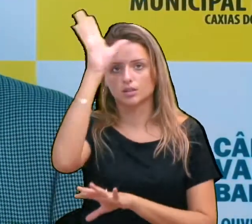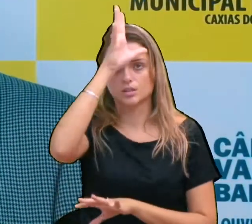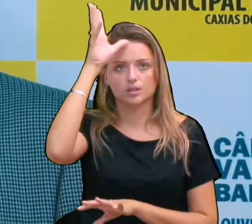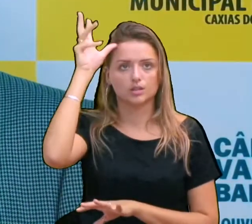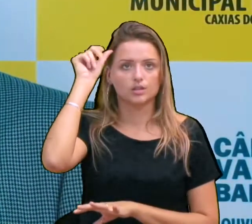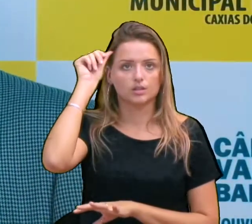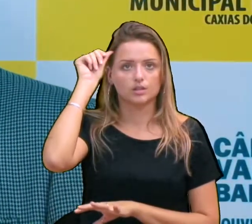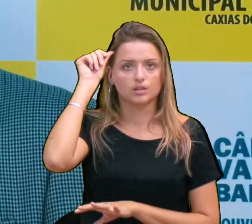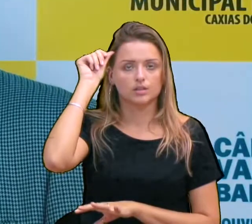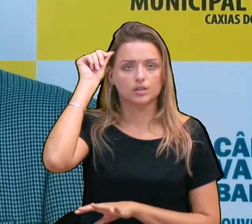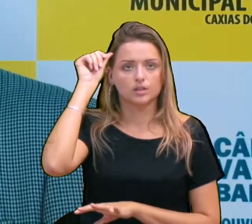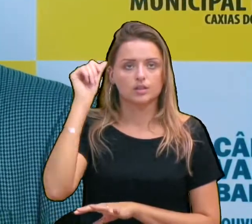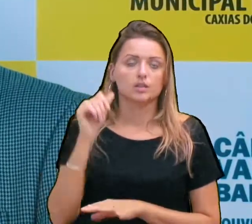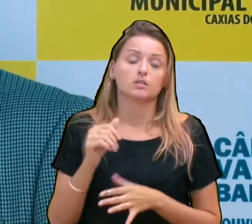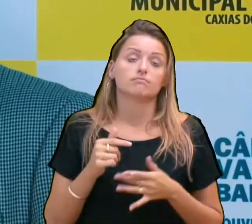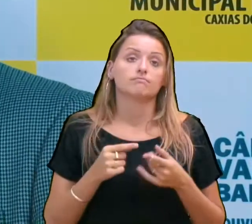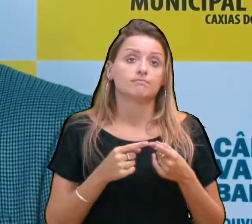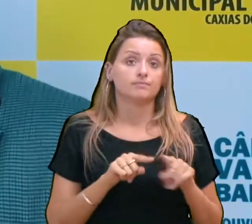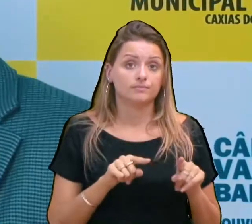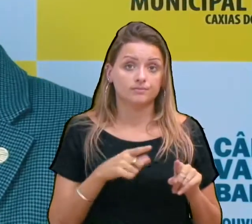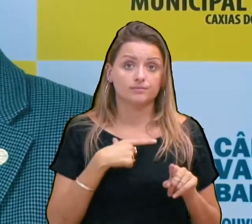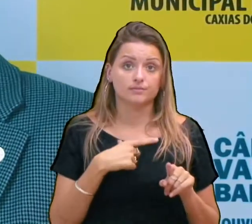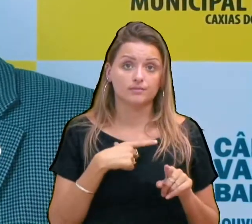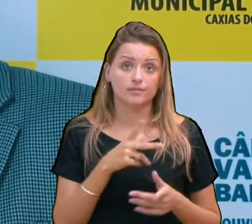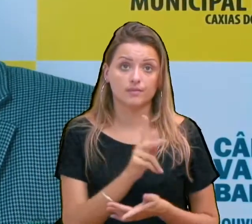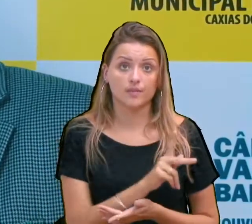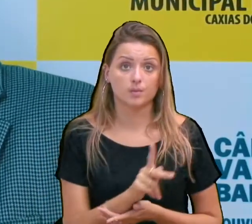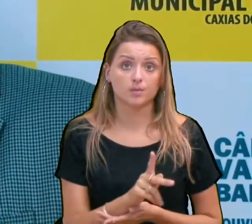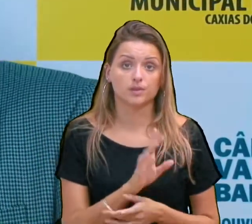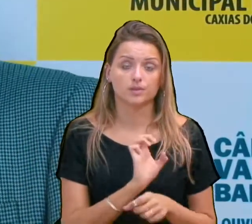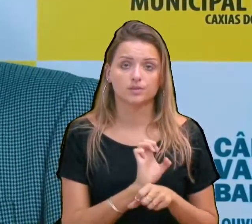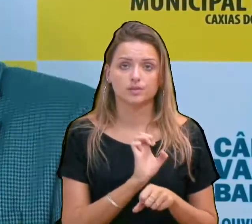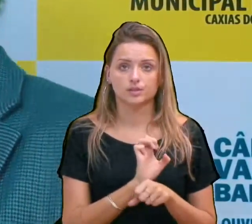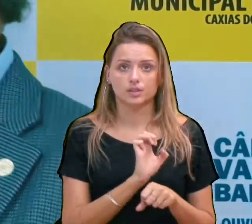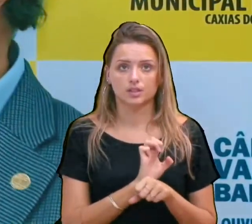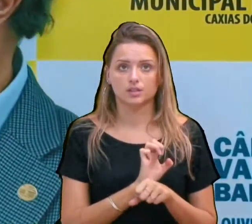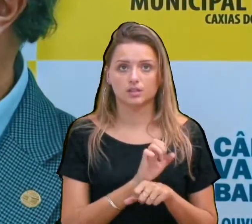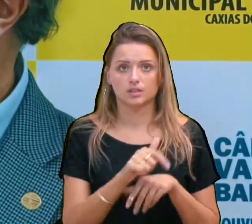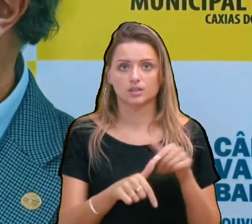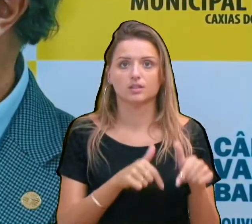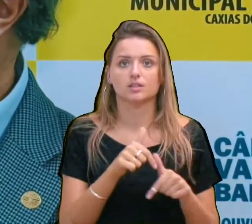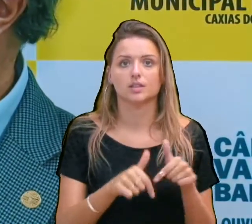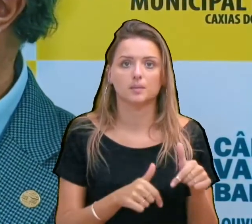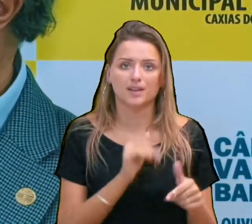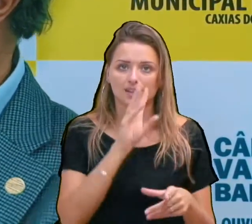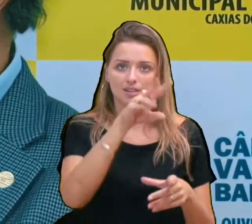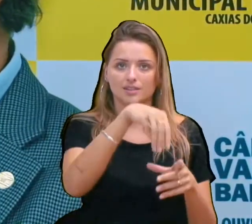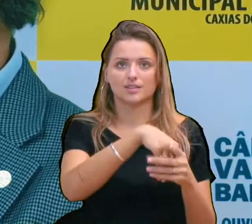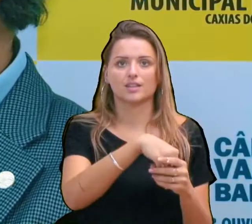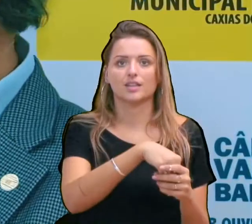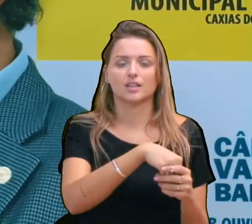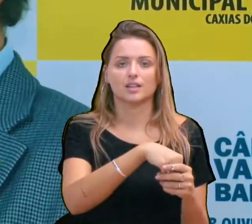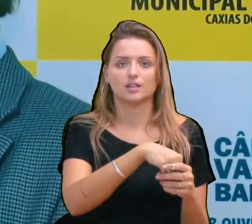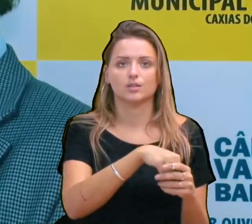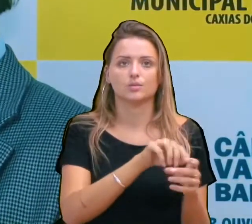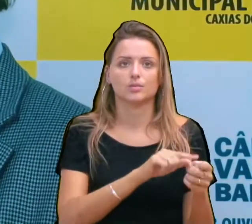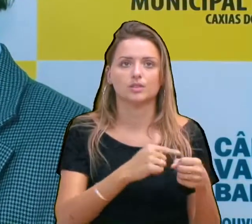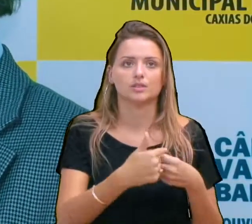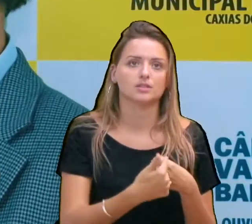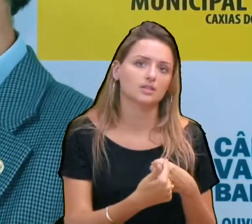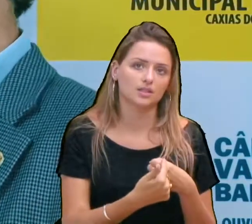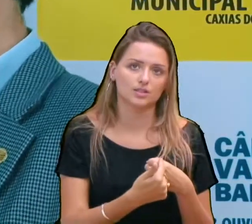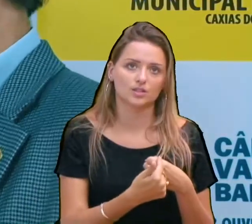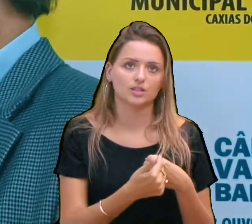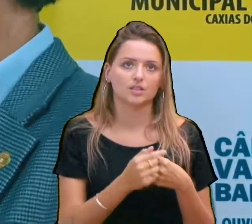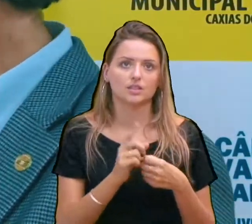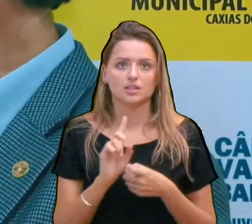Sul, e simplesmente existe uma professora do Estado que trabalha para o município no lugar dela,